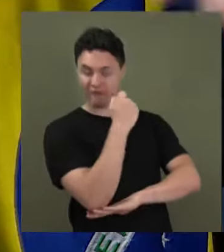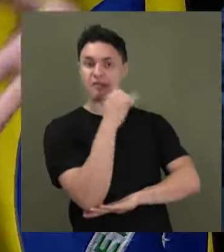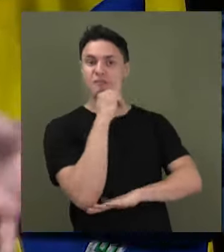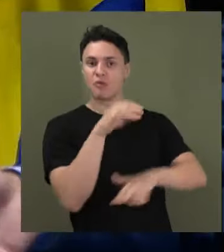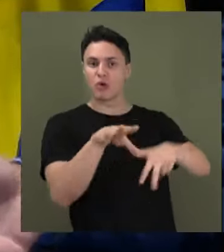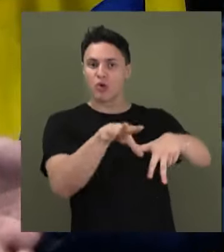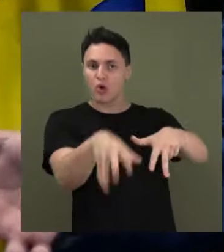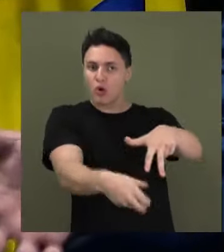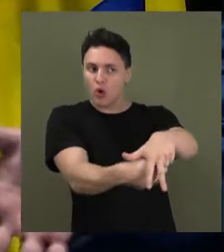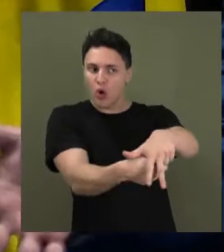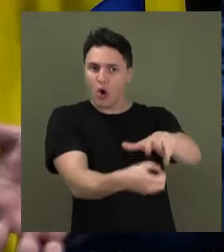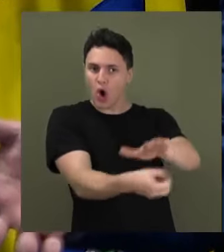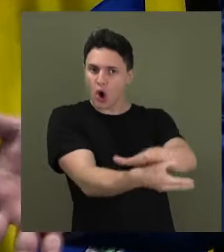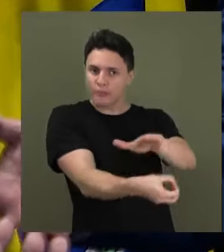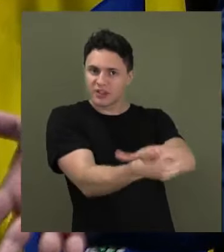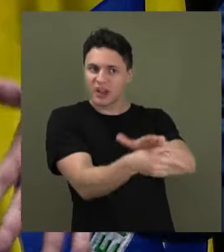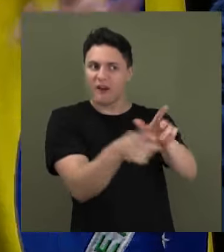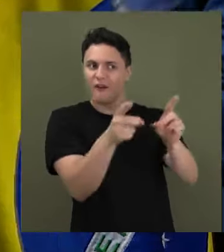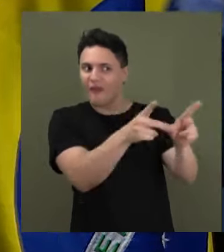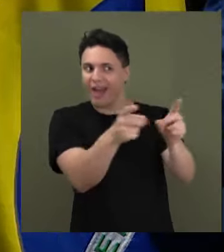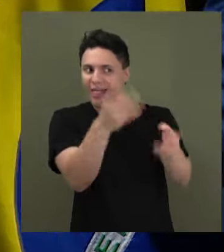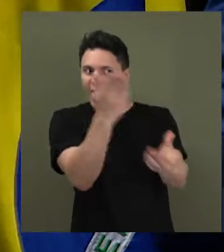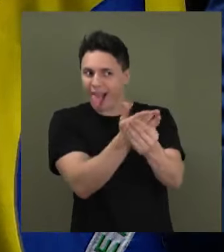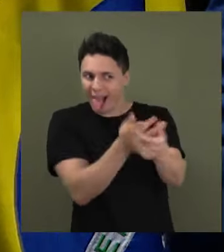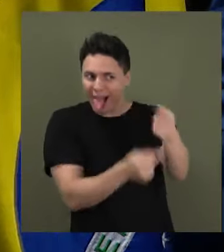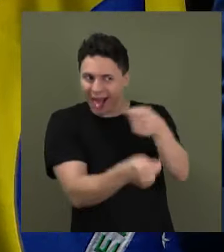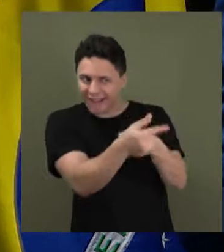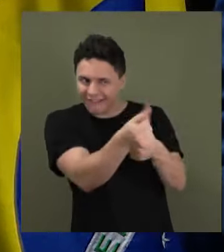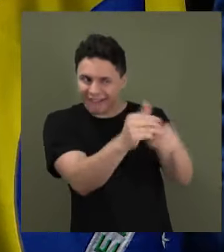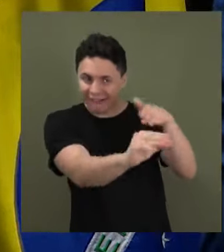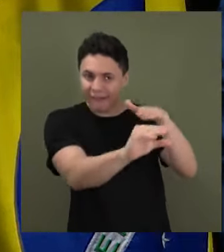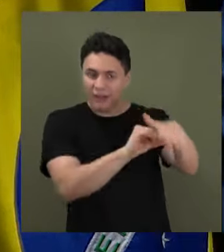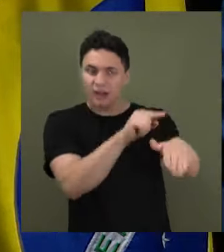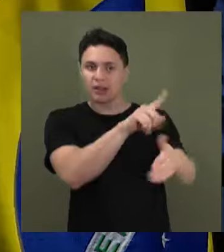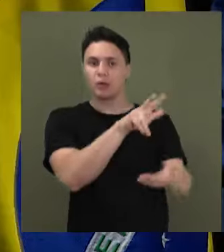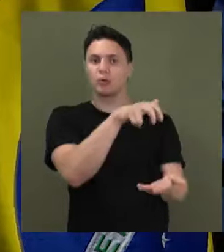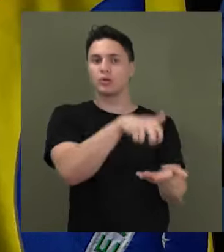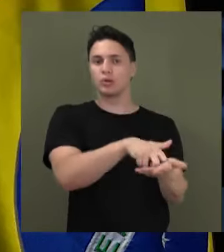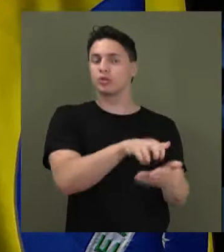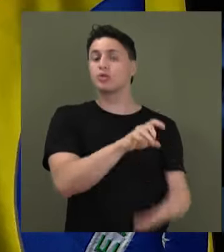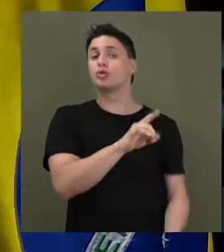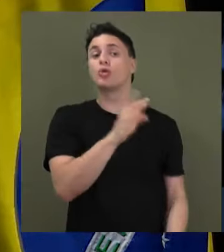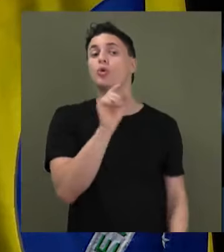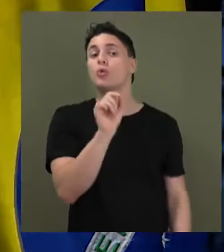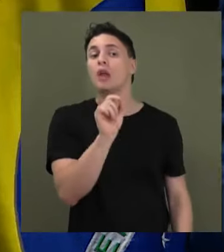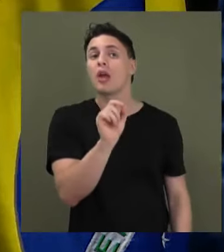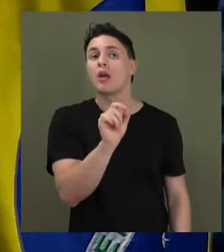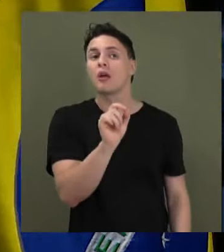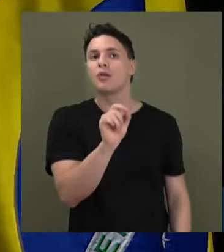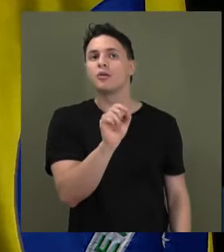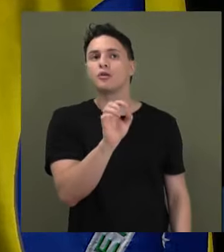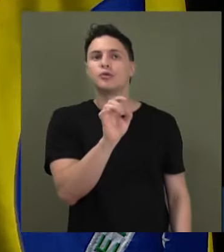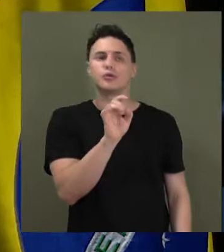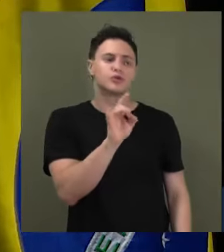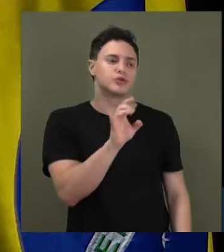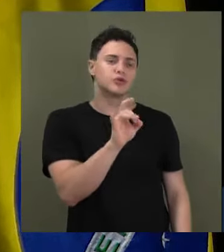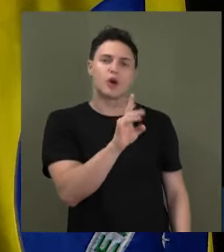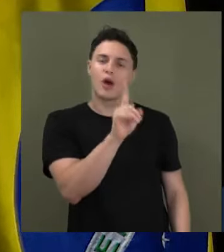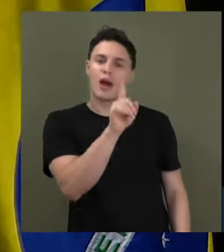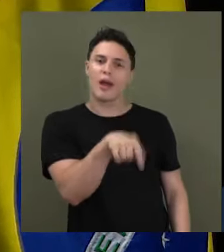e a venda de sentenças, podem ter como condenação apenas, sabe o quê? Um presente